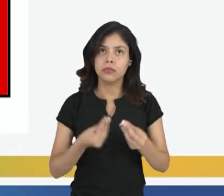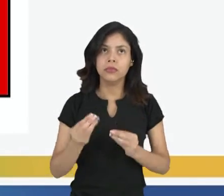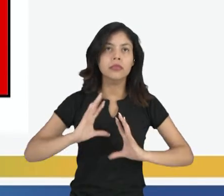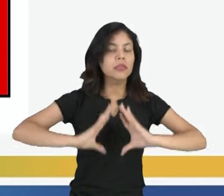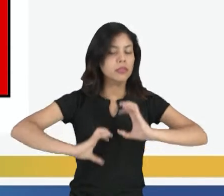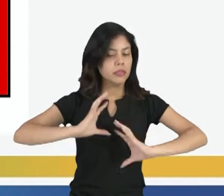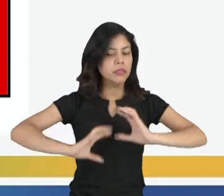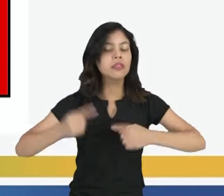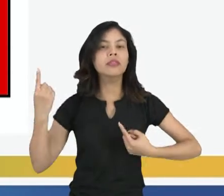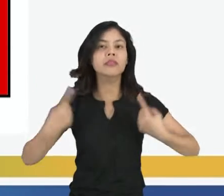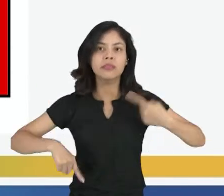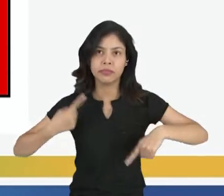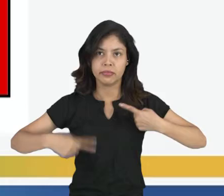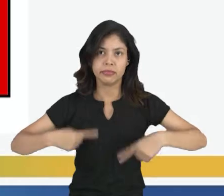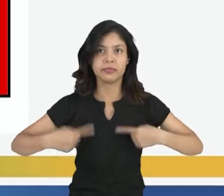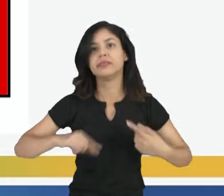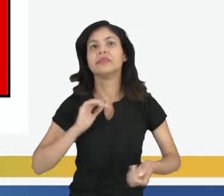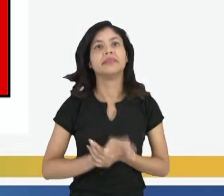conflito político,